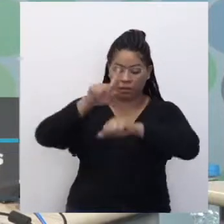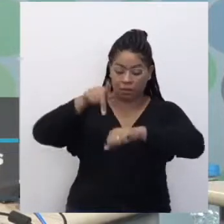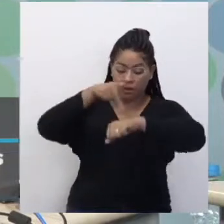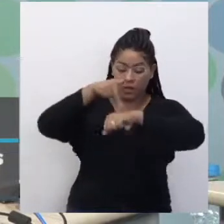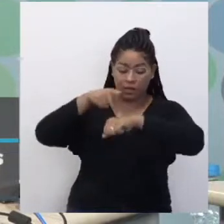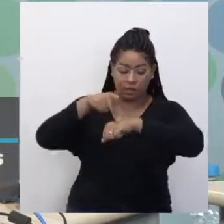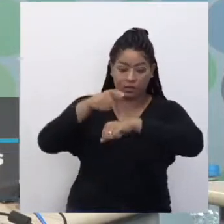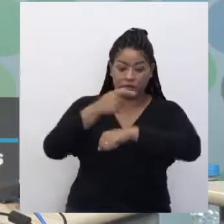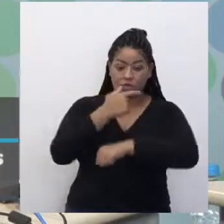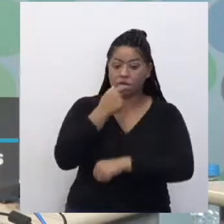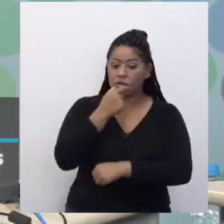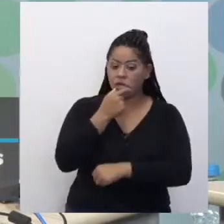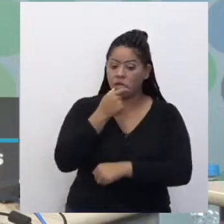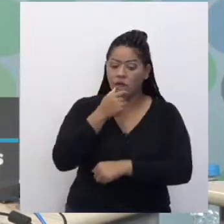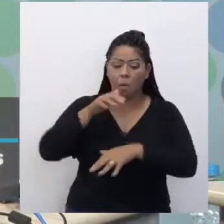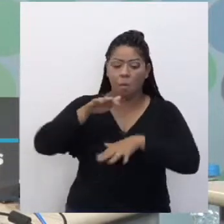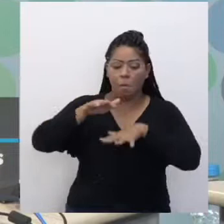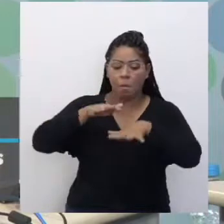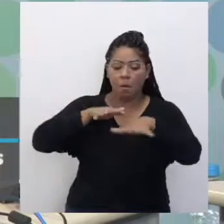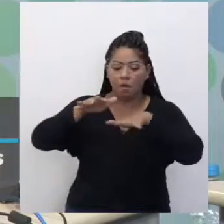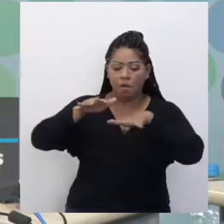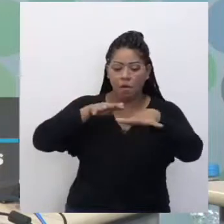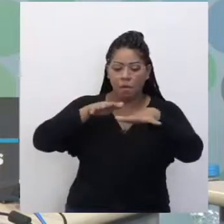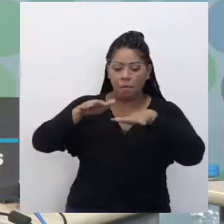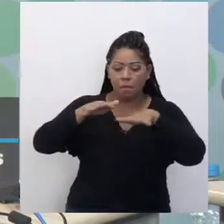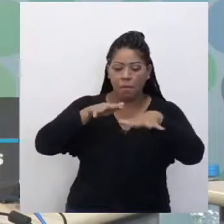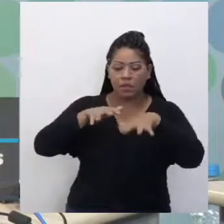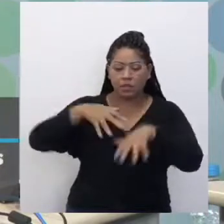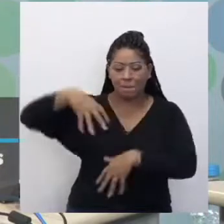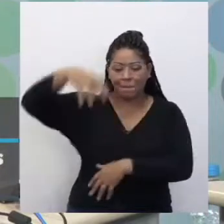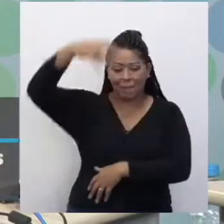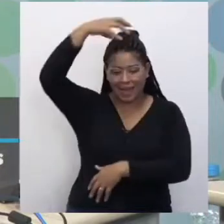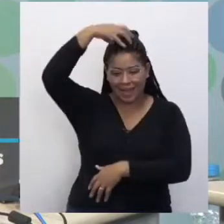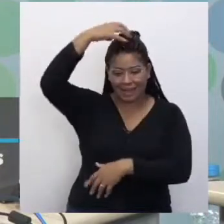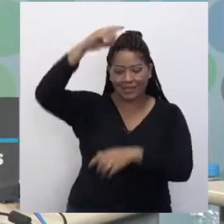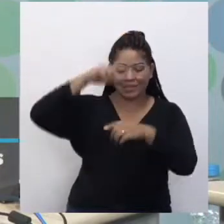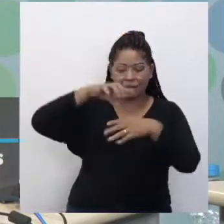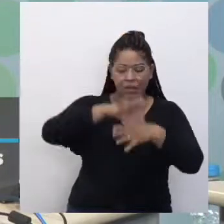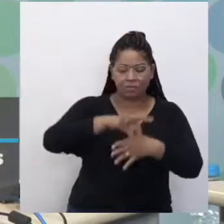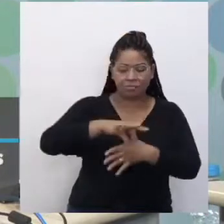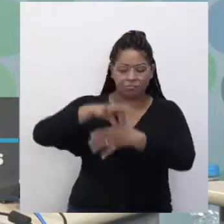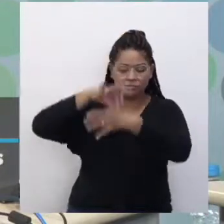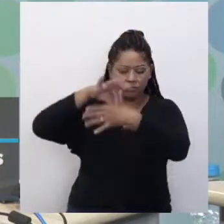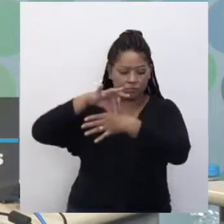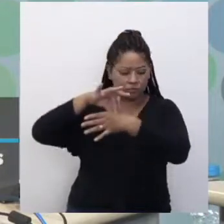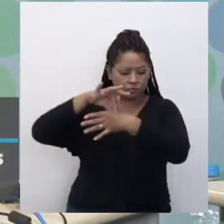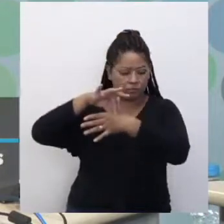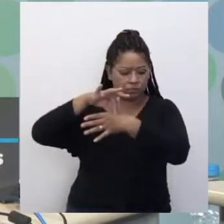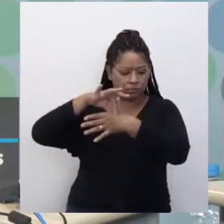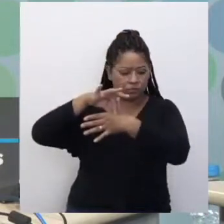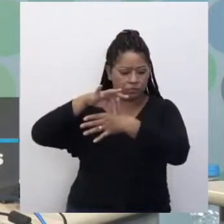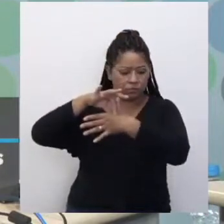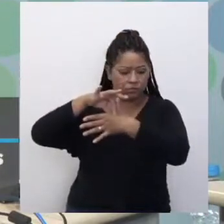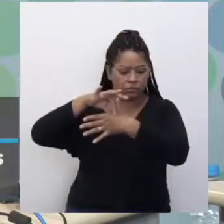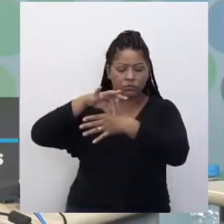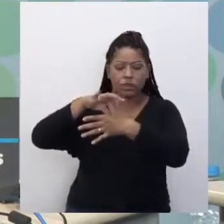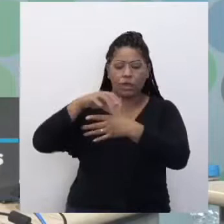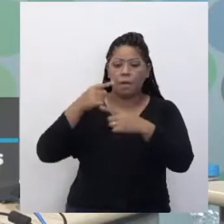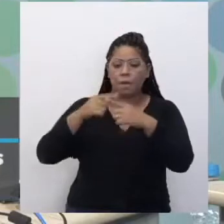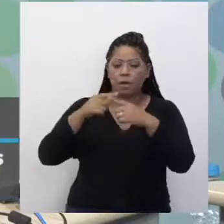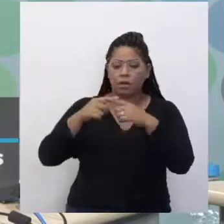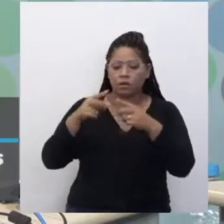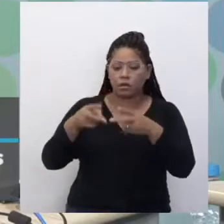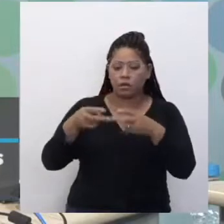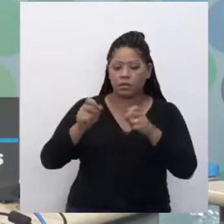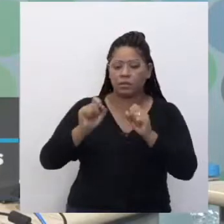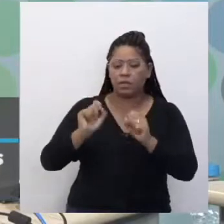burgueses e, surpreendentemente, de nobres para fiscalizar o poder do rei. E vocês notaram que o rei inglês, naquele momento, se